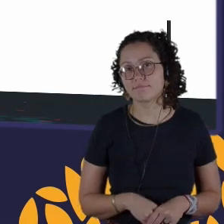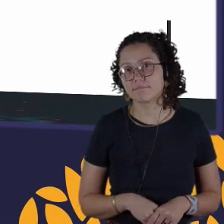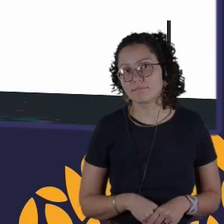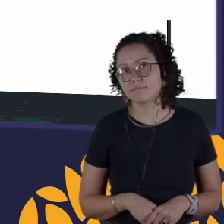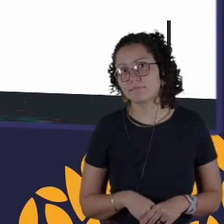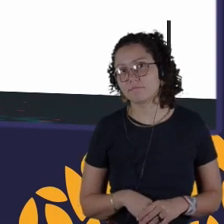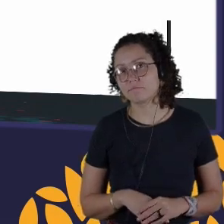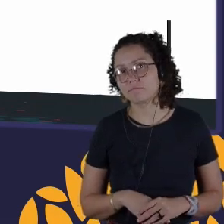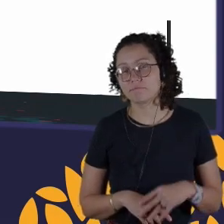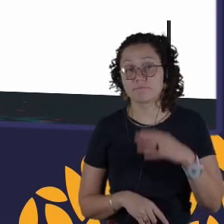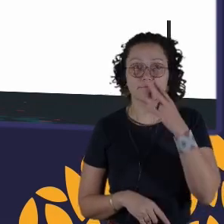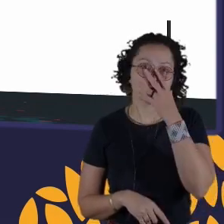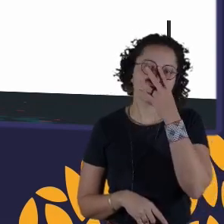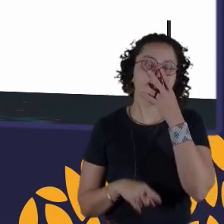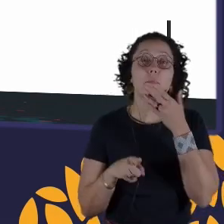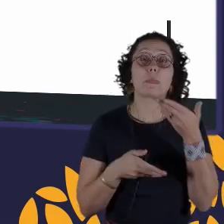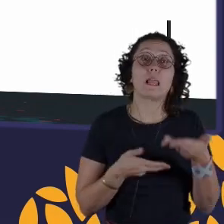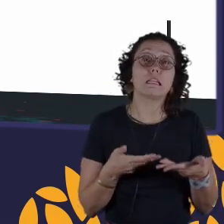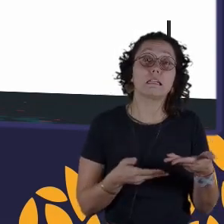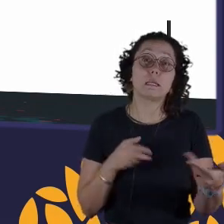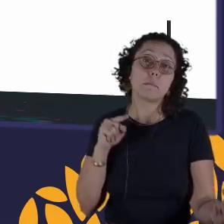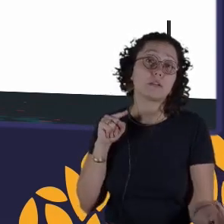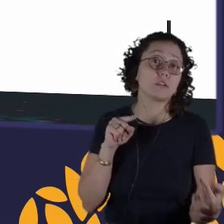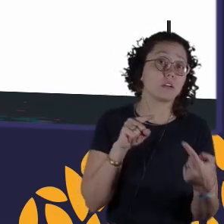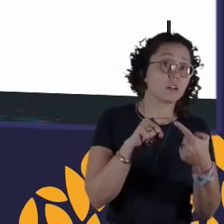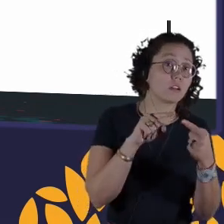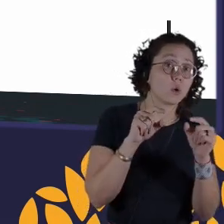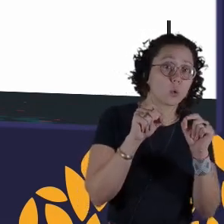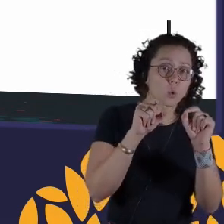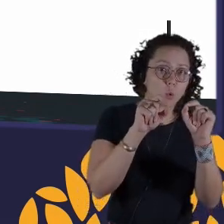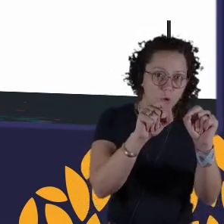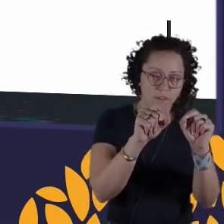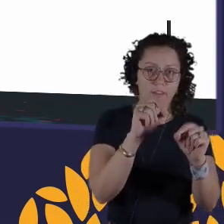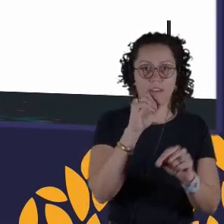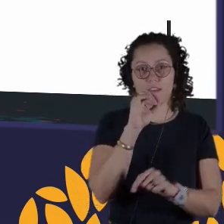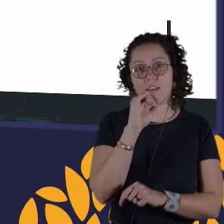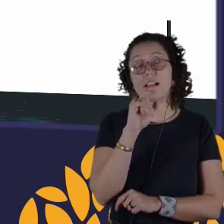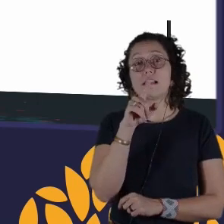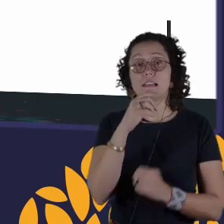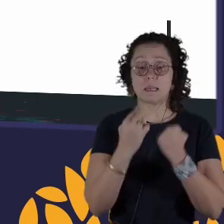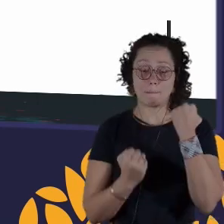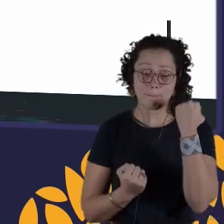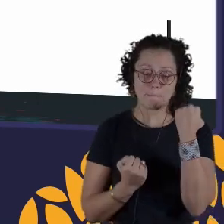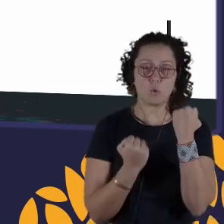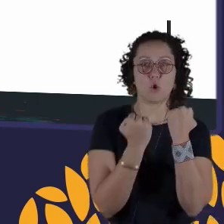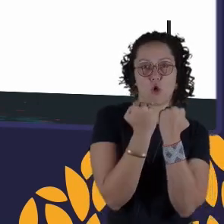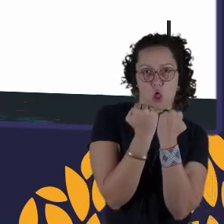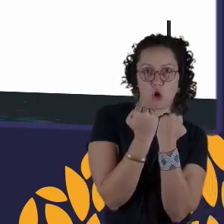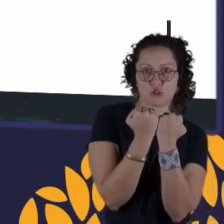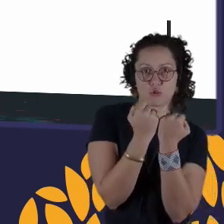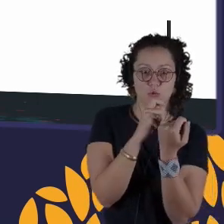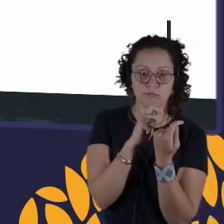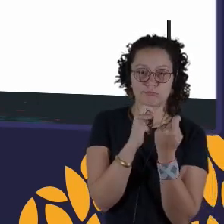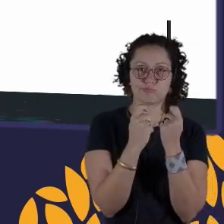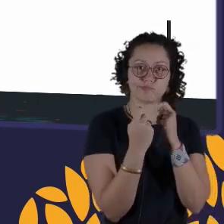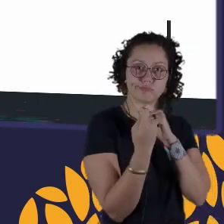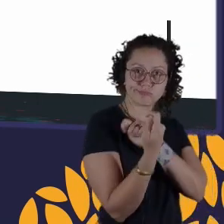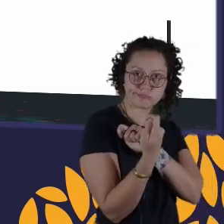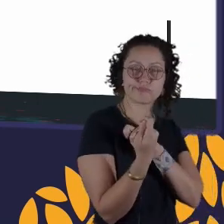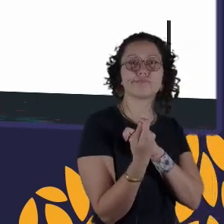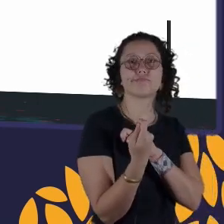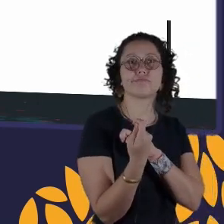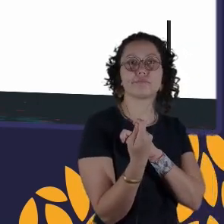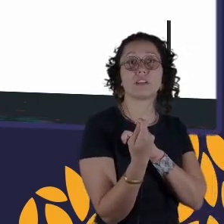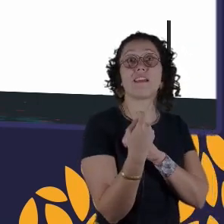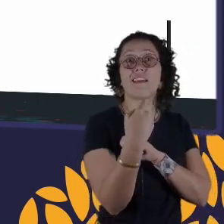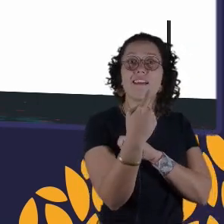Quais são os objetivos de tratamento? Imunomodular, tratar de que ele o paciente vai se